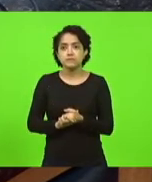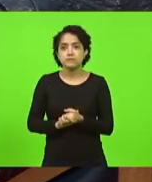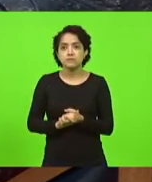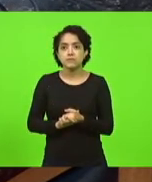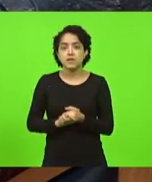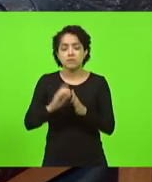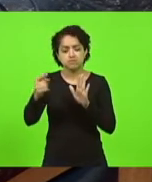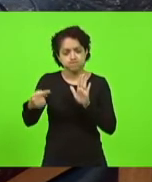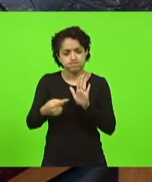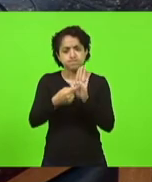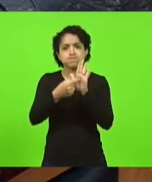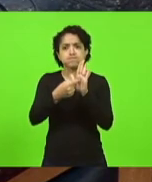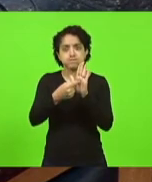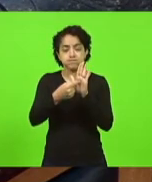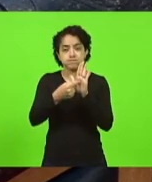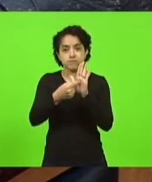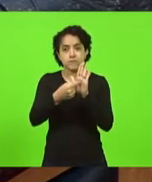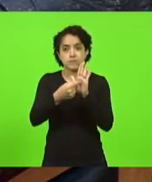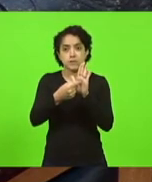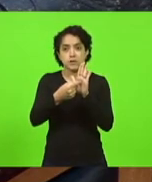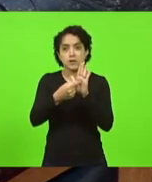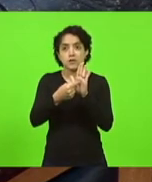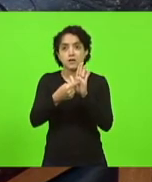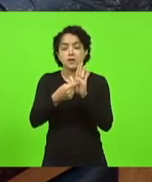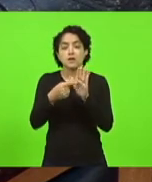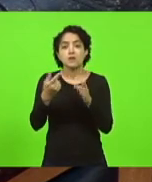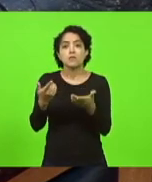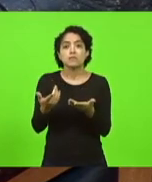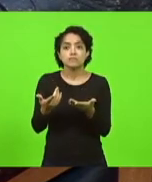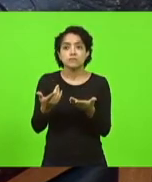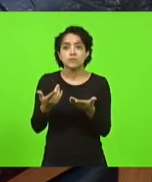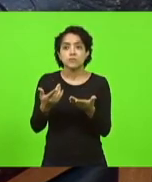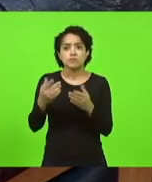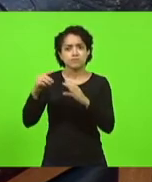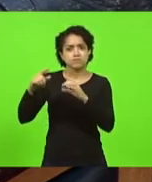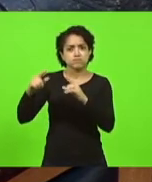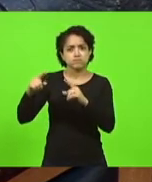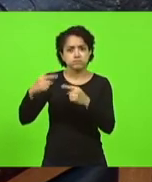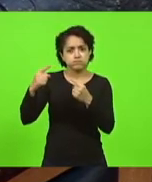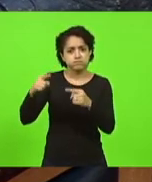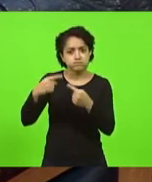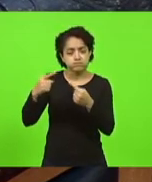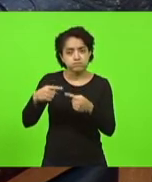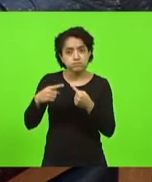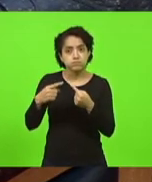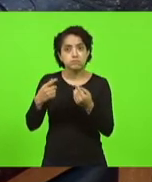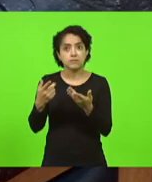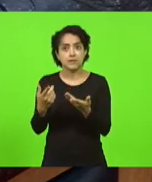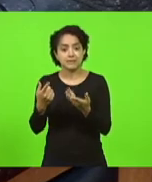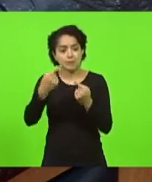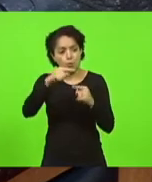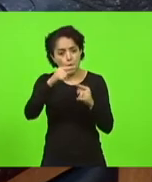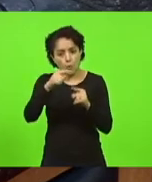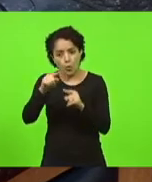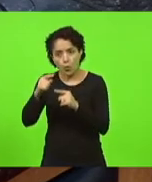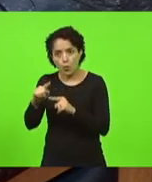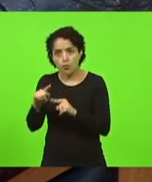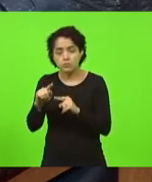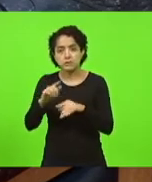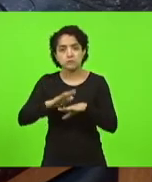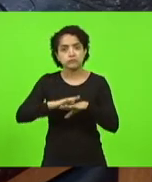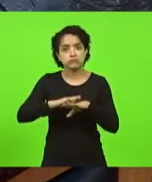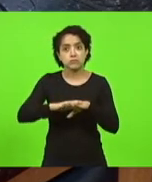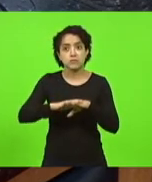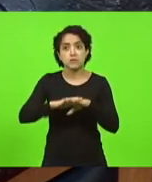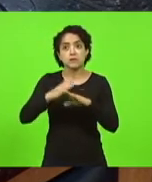denunciar que tais situações configuram qualquer ataque à liberdade individual, pois nesses casos